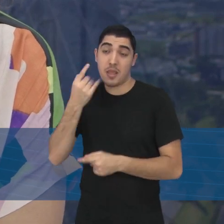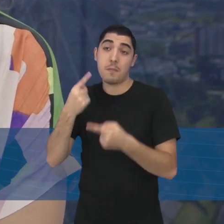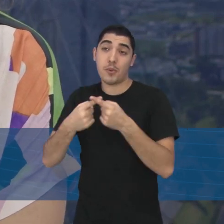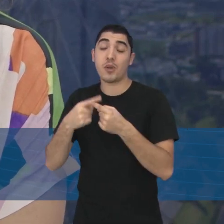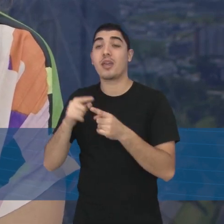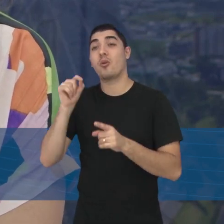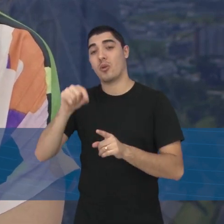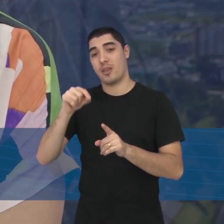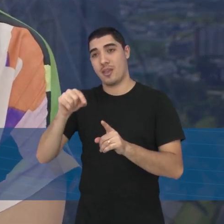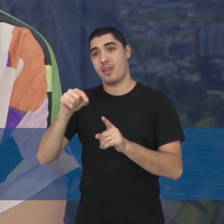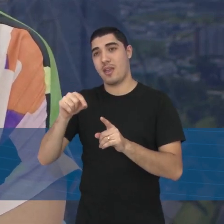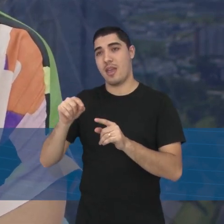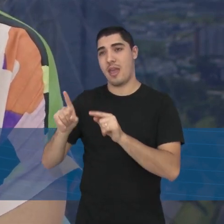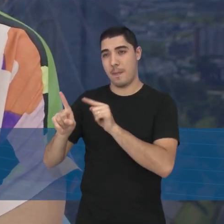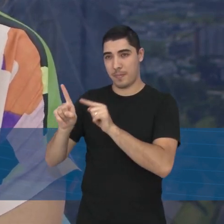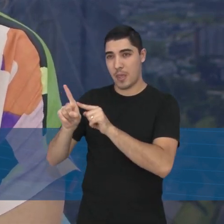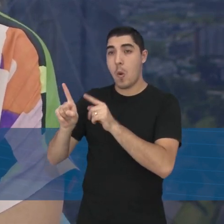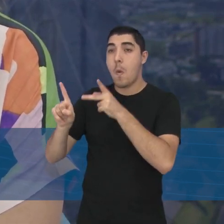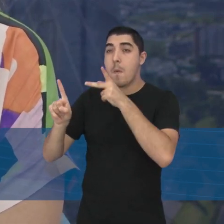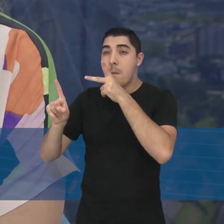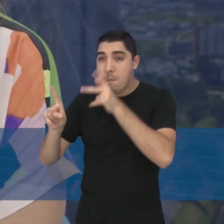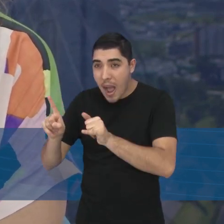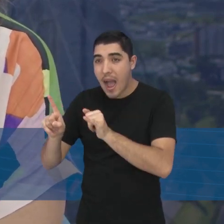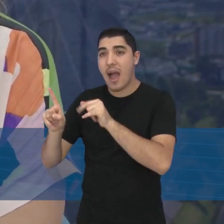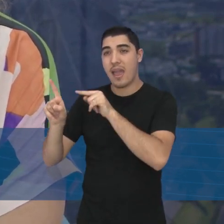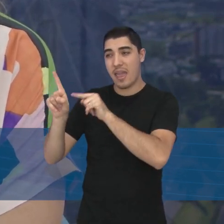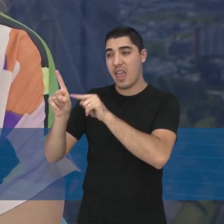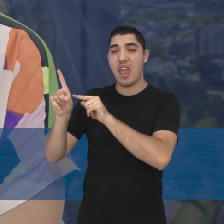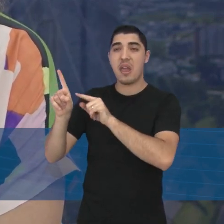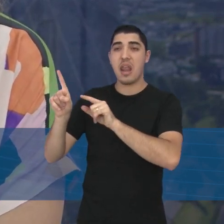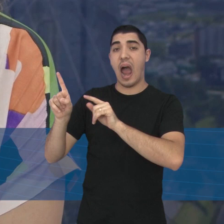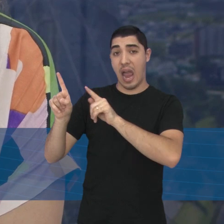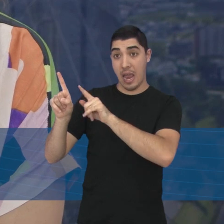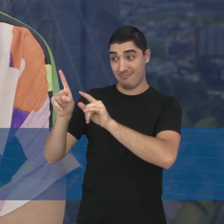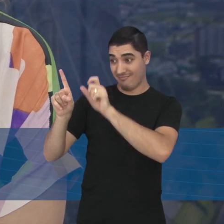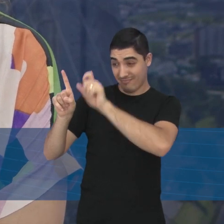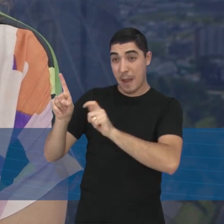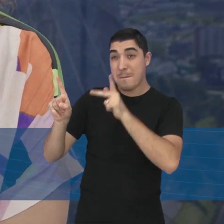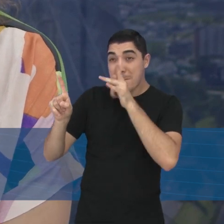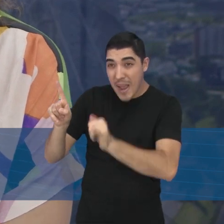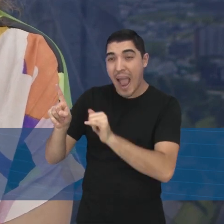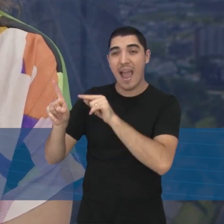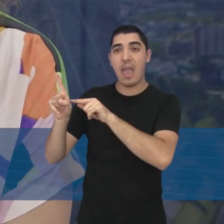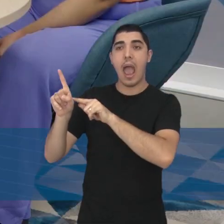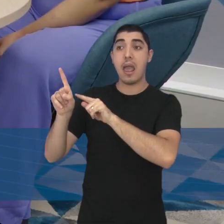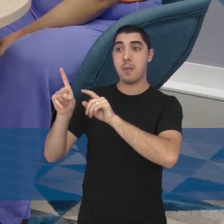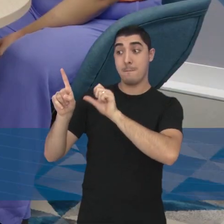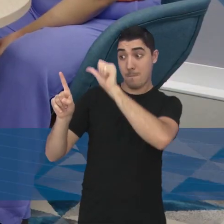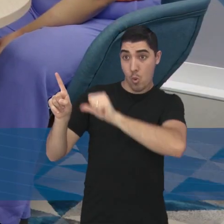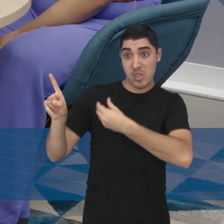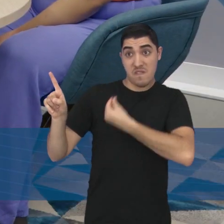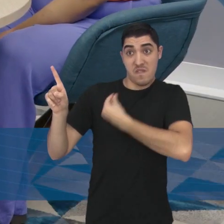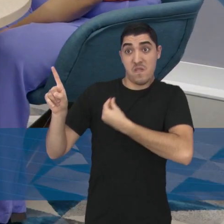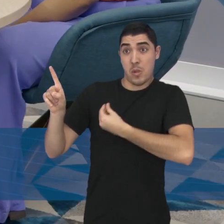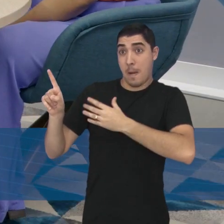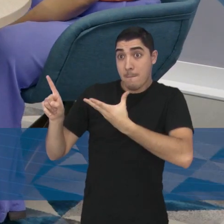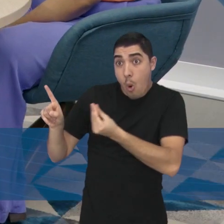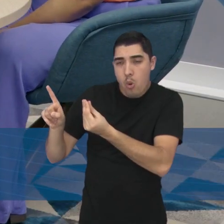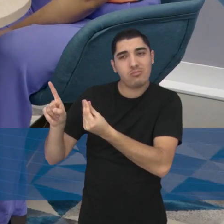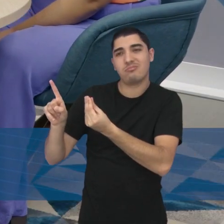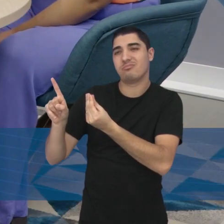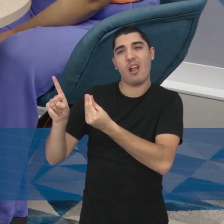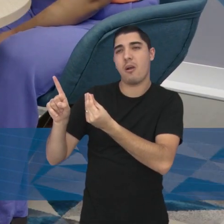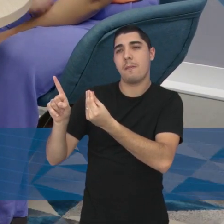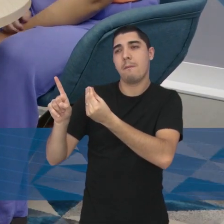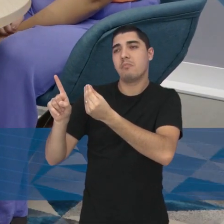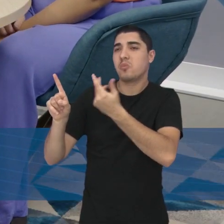gestação, a maternidade, a paternidade não interfere tanto na vida deles quanto interfere na da mulher, infelizmente. Porque isso